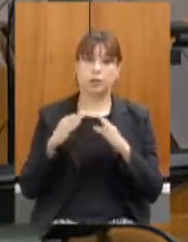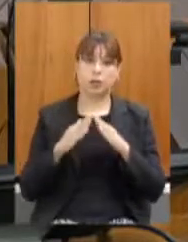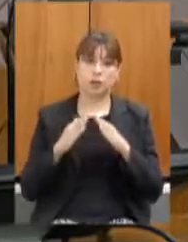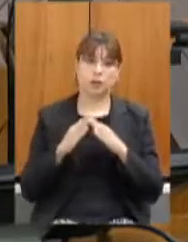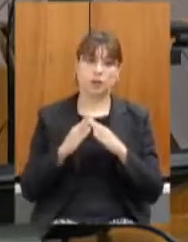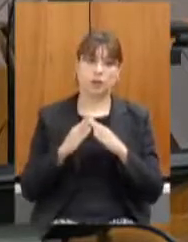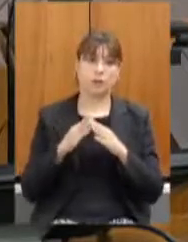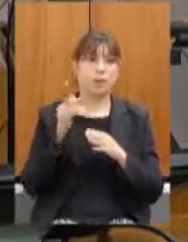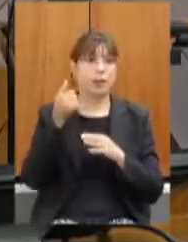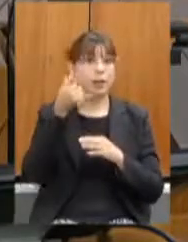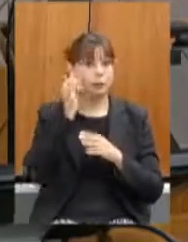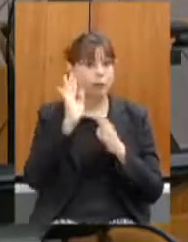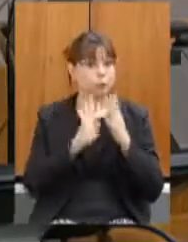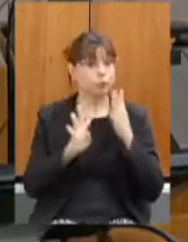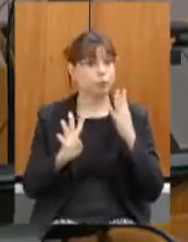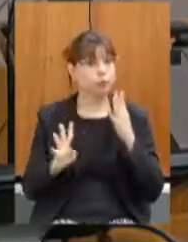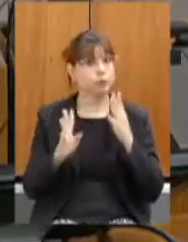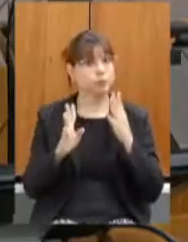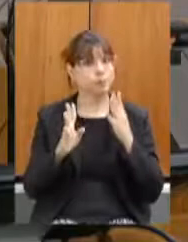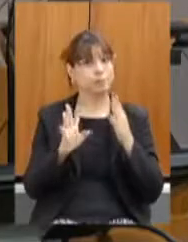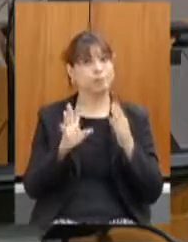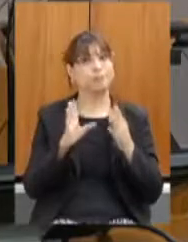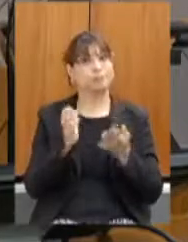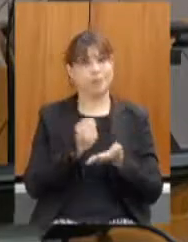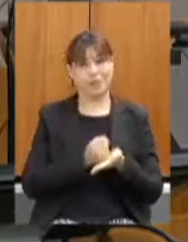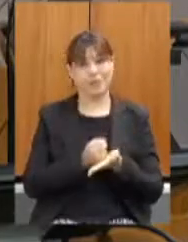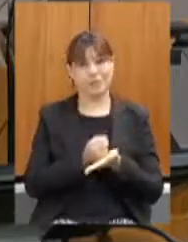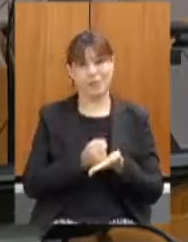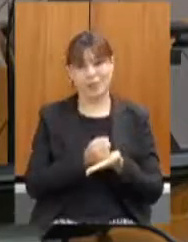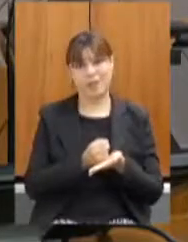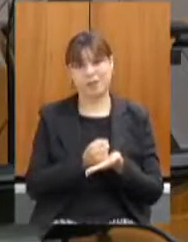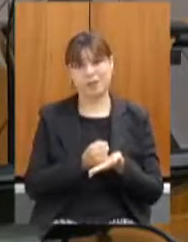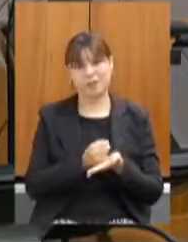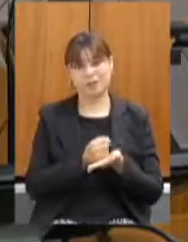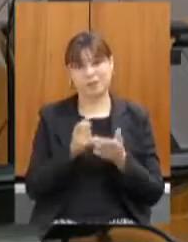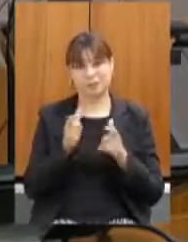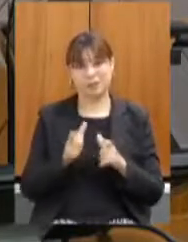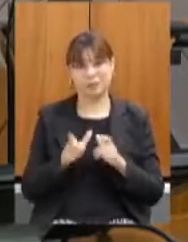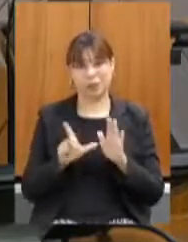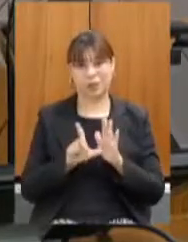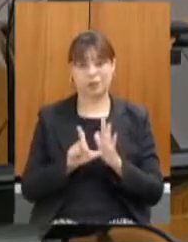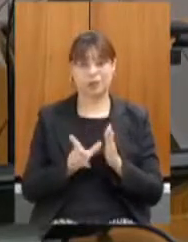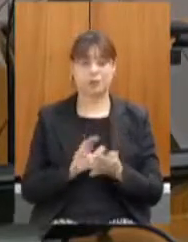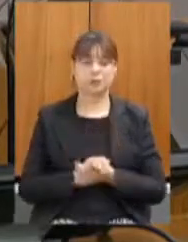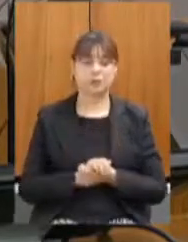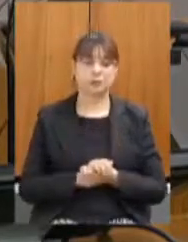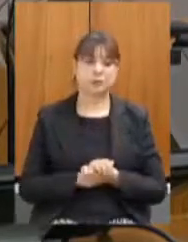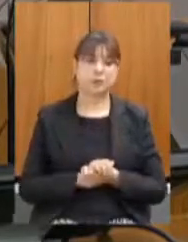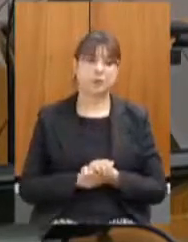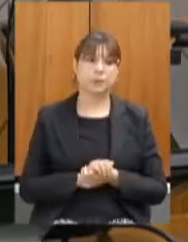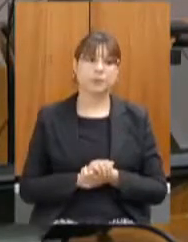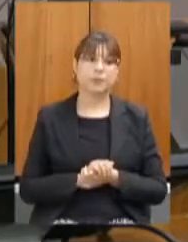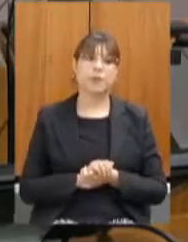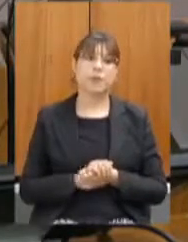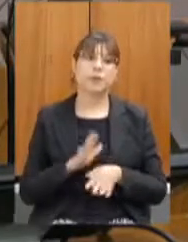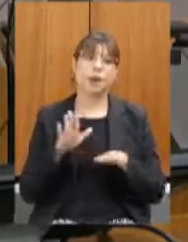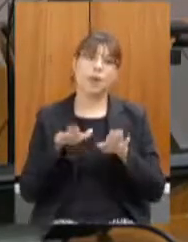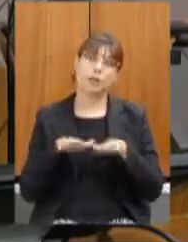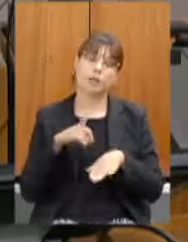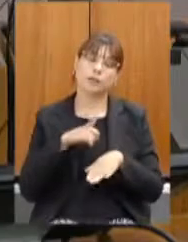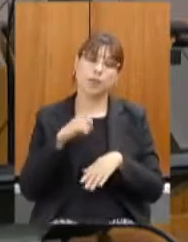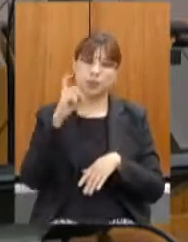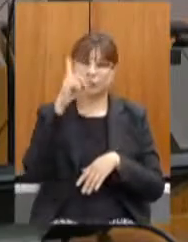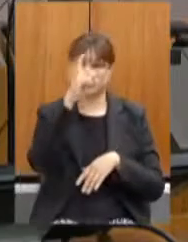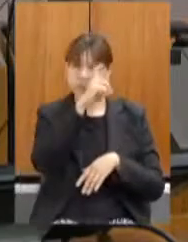evitar filas nas farmácias naturalmente o estado é muito grande tem alguns lugares que nós temos a dificuldade de chegar